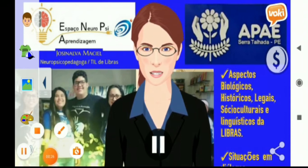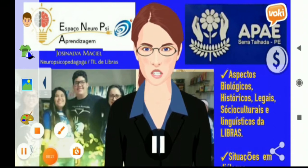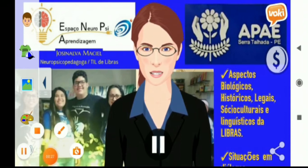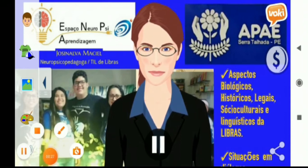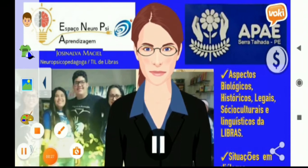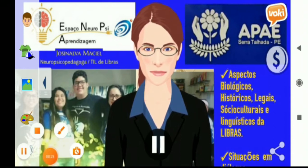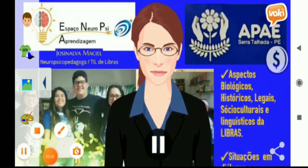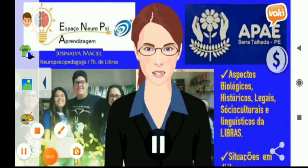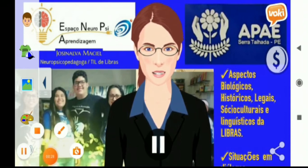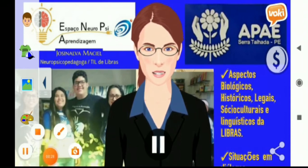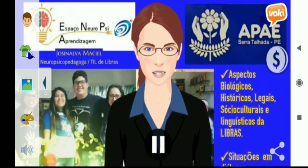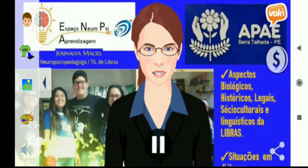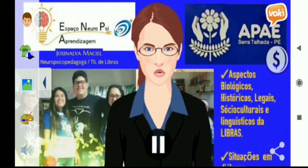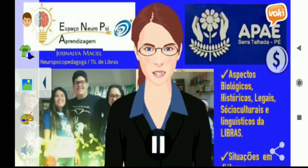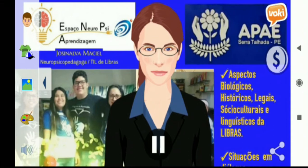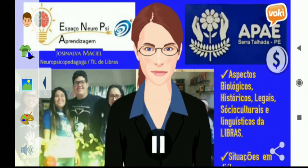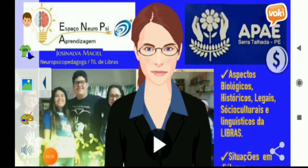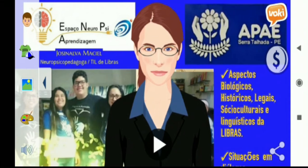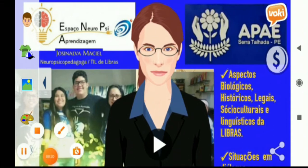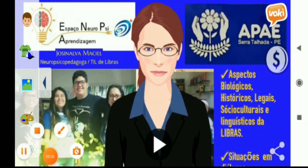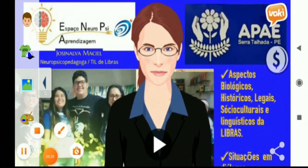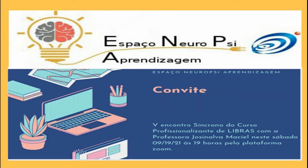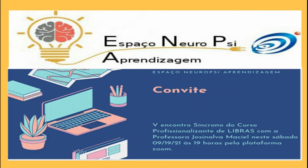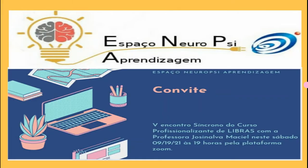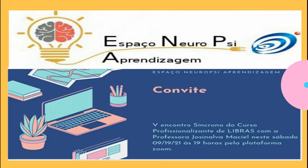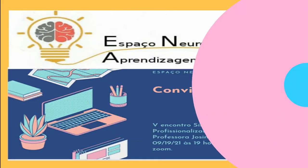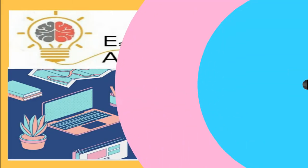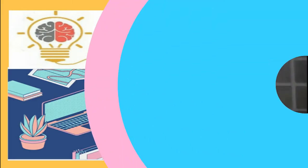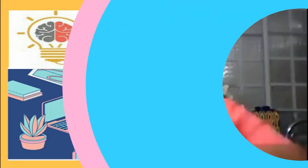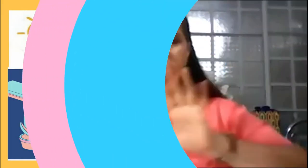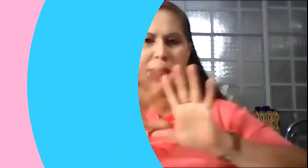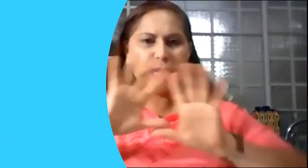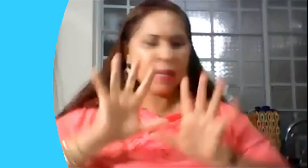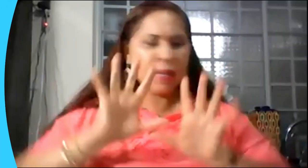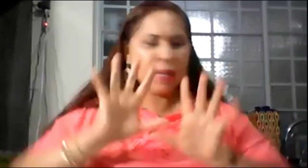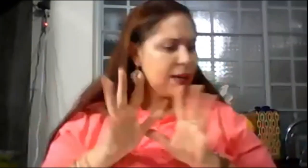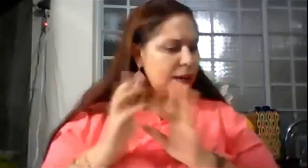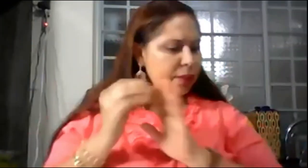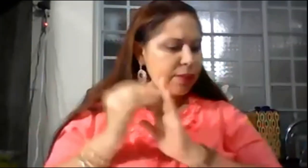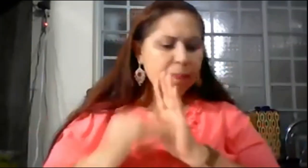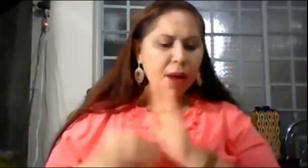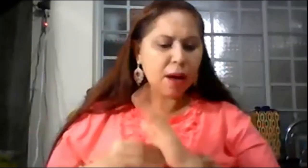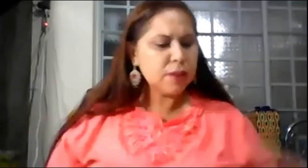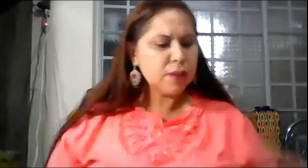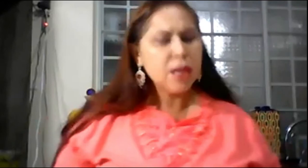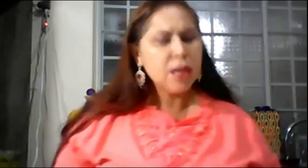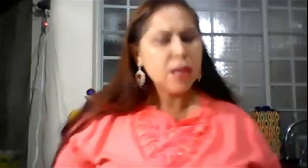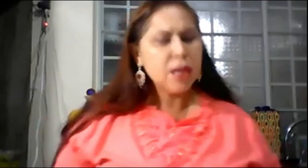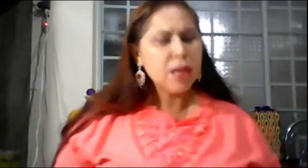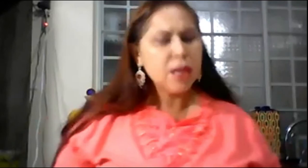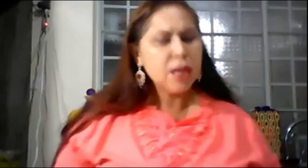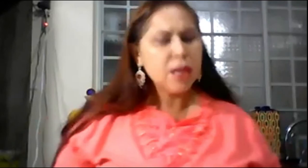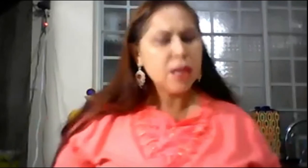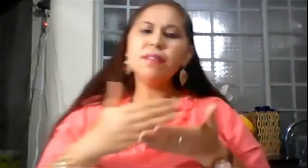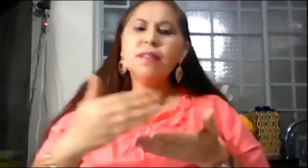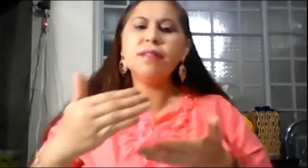veremos à noite. Bons estudos! Agora que eu já explanei a nossa pauta, a gente vai